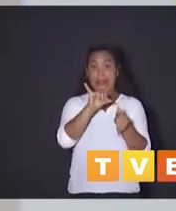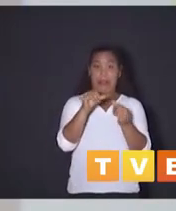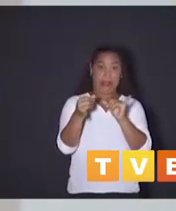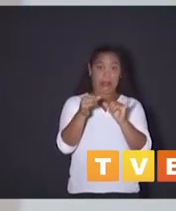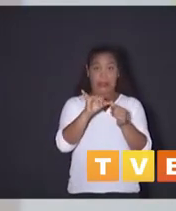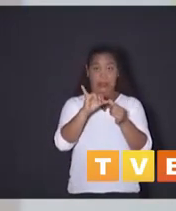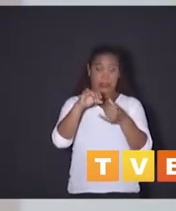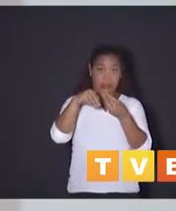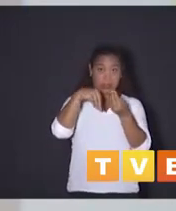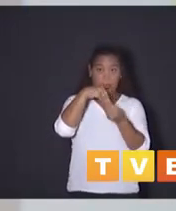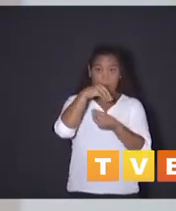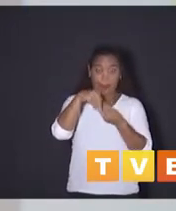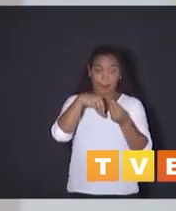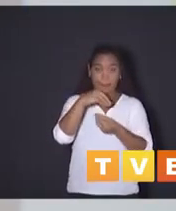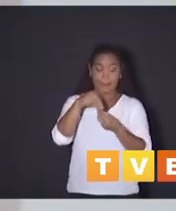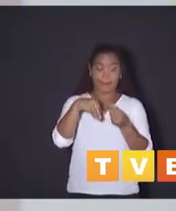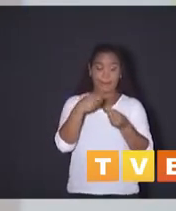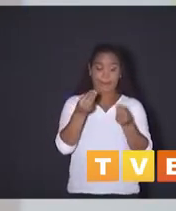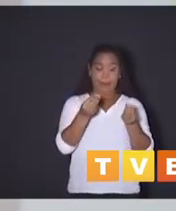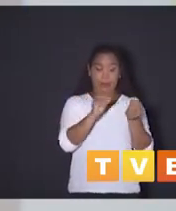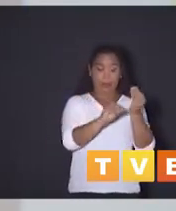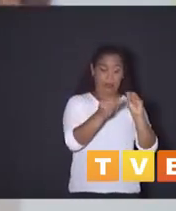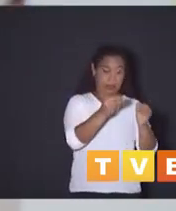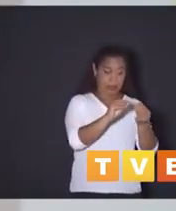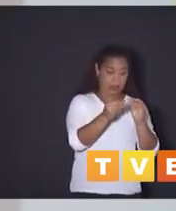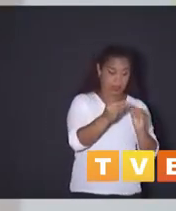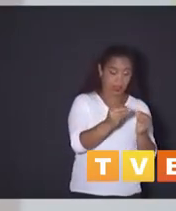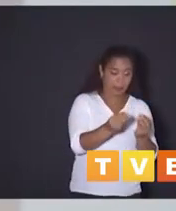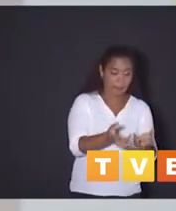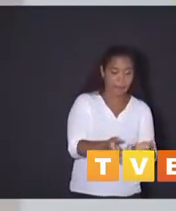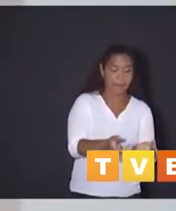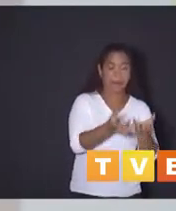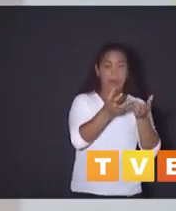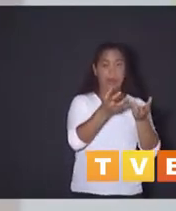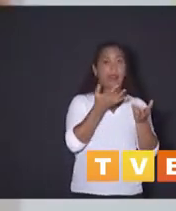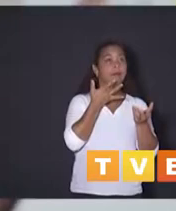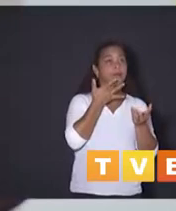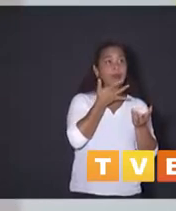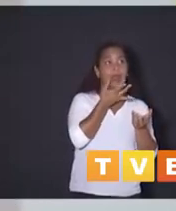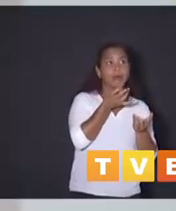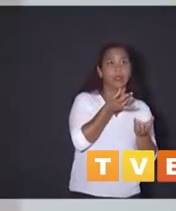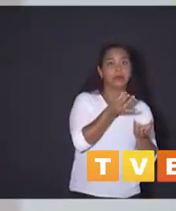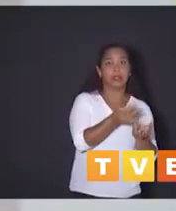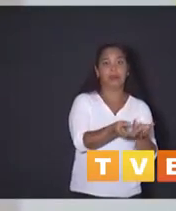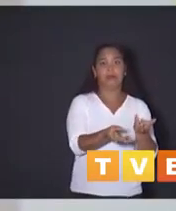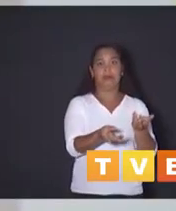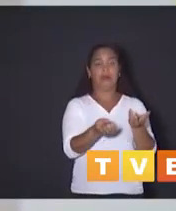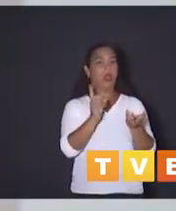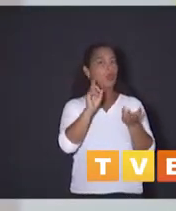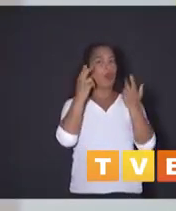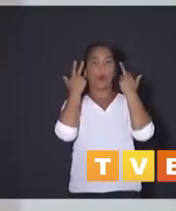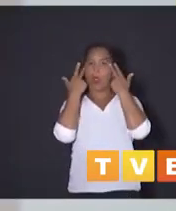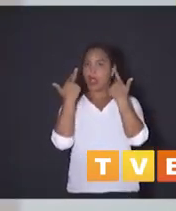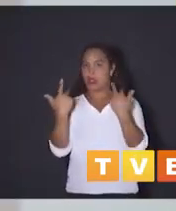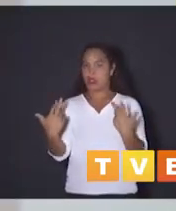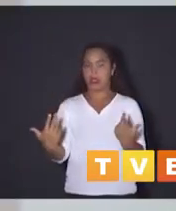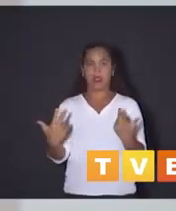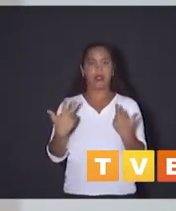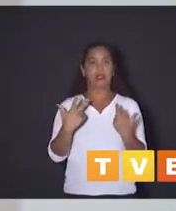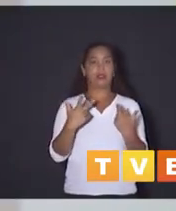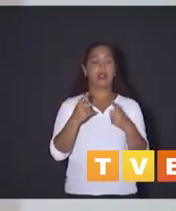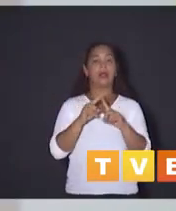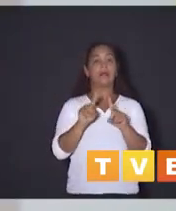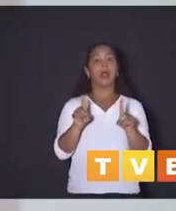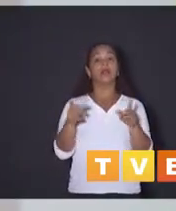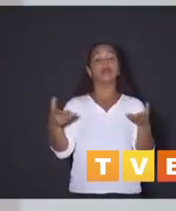é misturado essa alimentação então que fazem aos algum tipo de sabor que faz criar sabores que não são naturais daquela alimentação mas